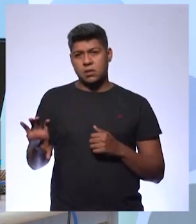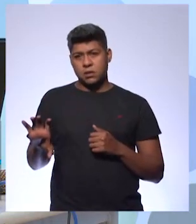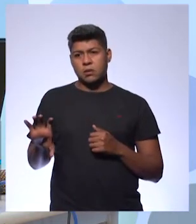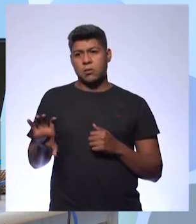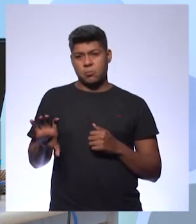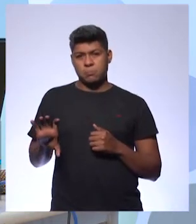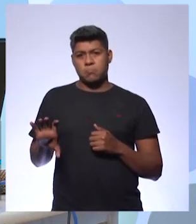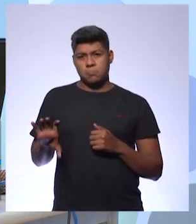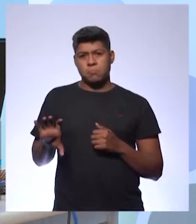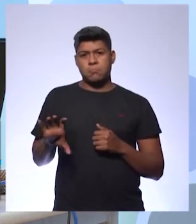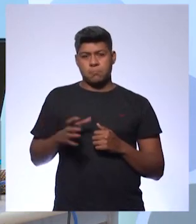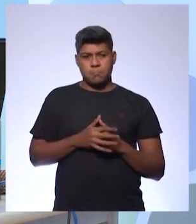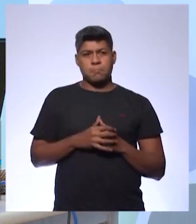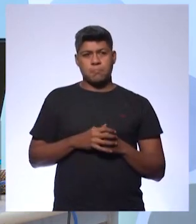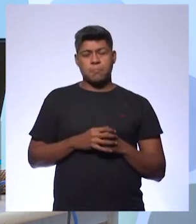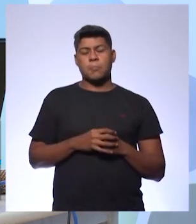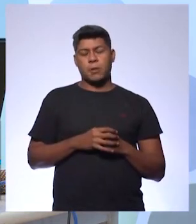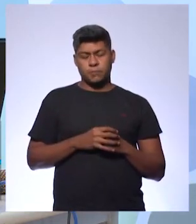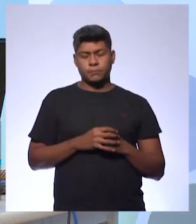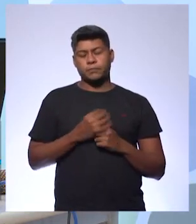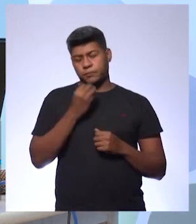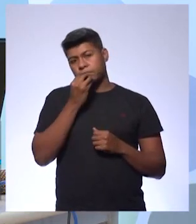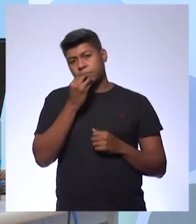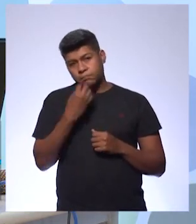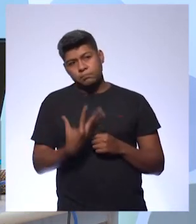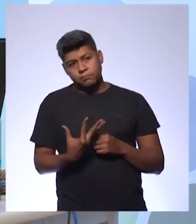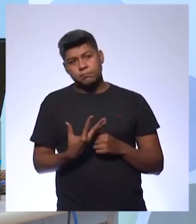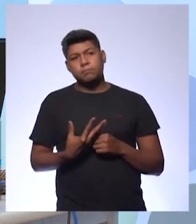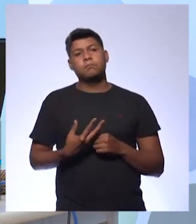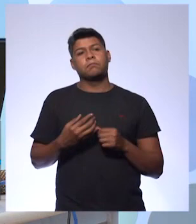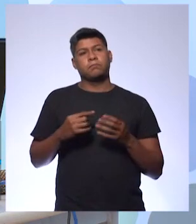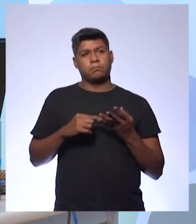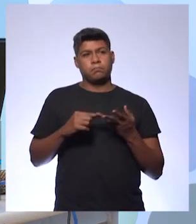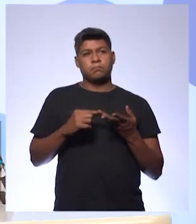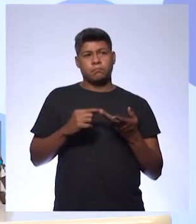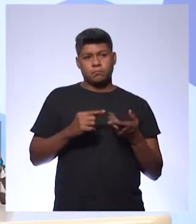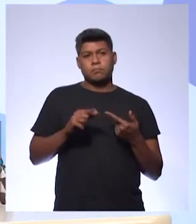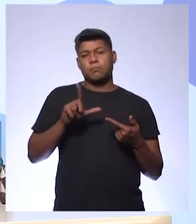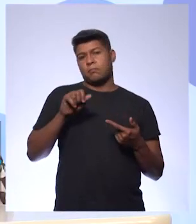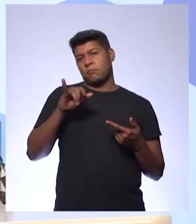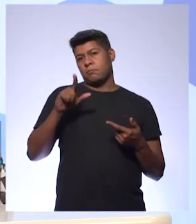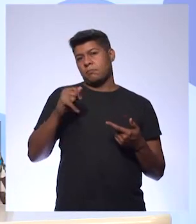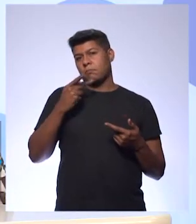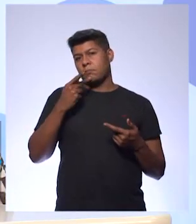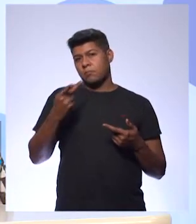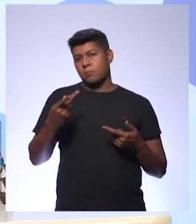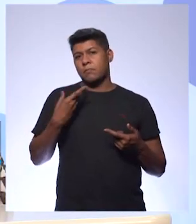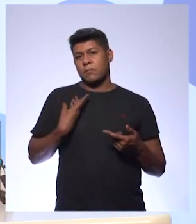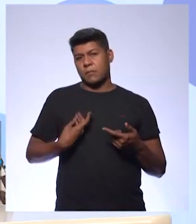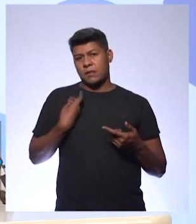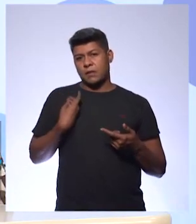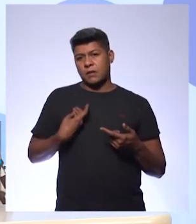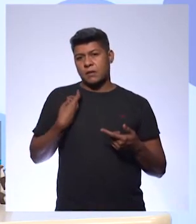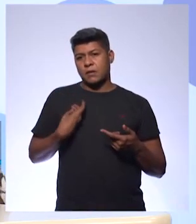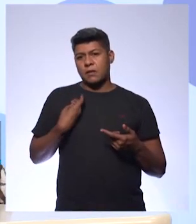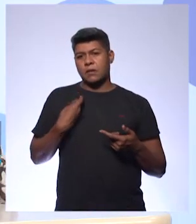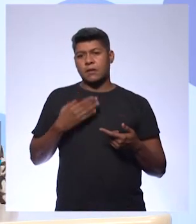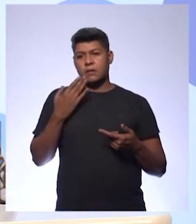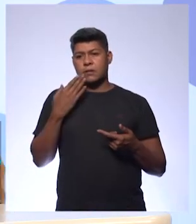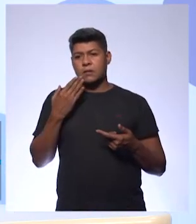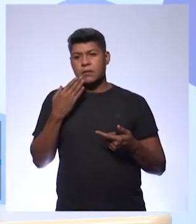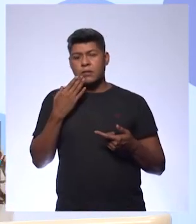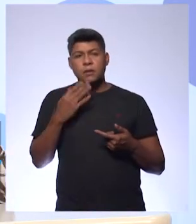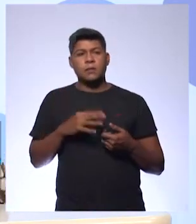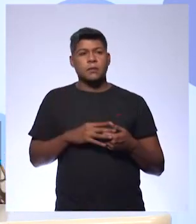Y. Isso aí, Marcele. Muito bem pontuado. A Laila também colocou. A Laila colocou ansiedade e tristeza dividida entre